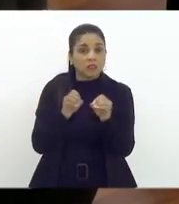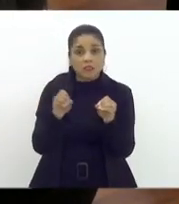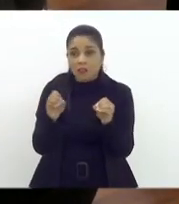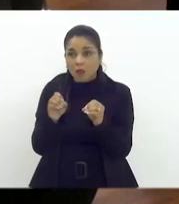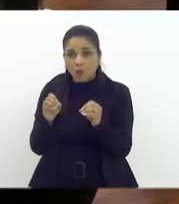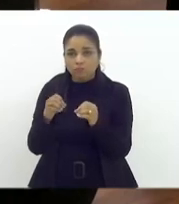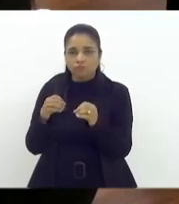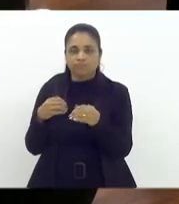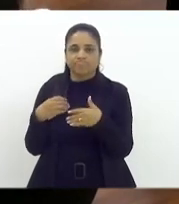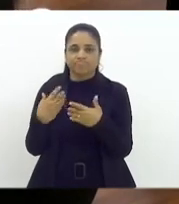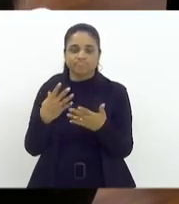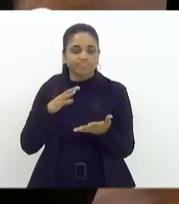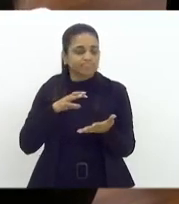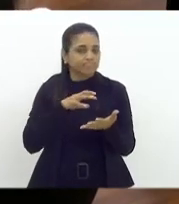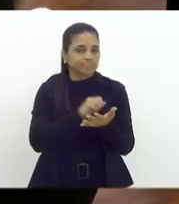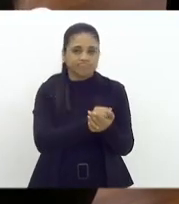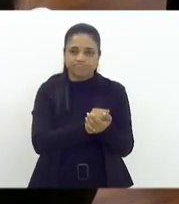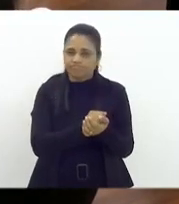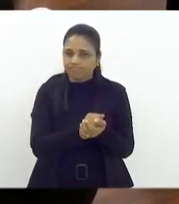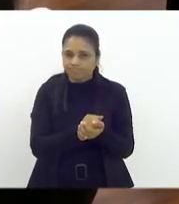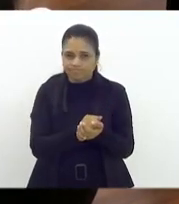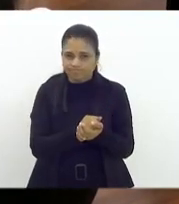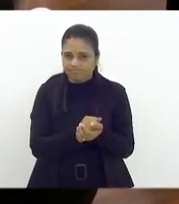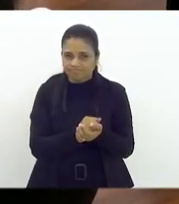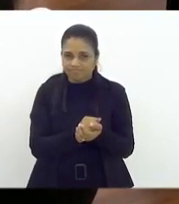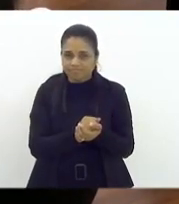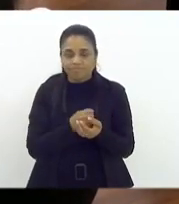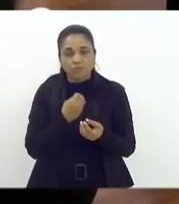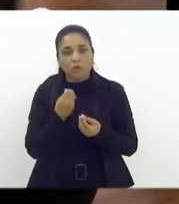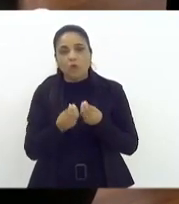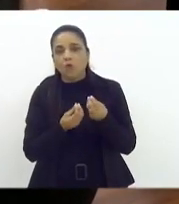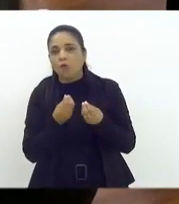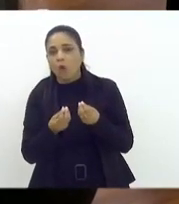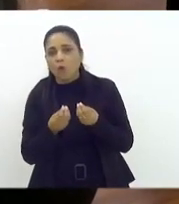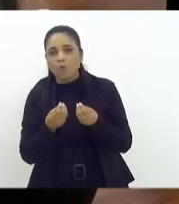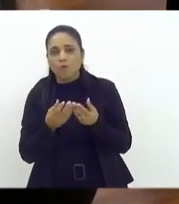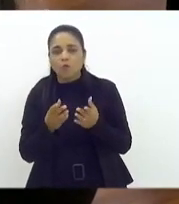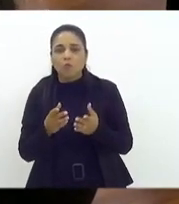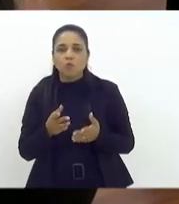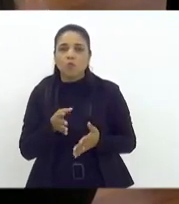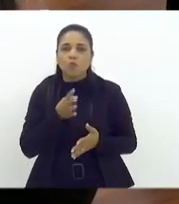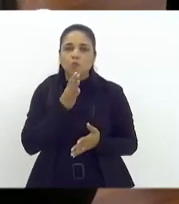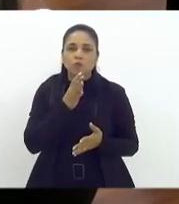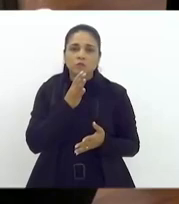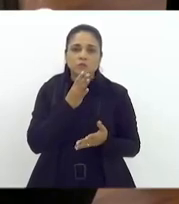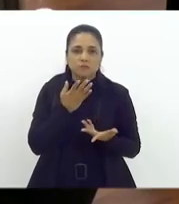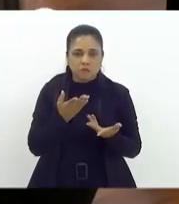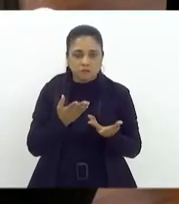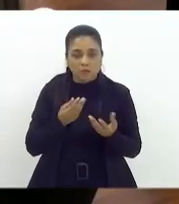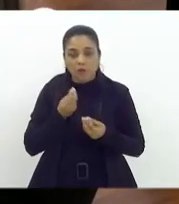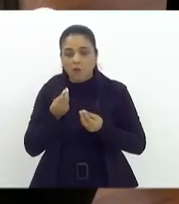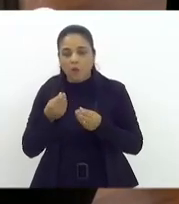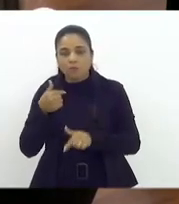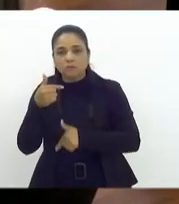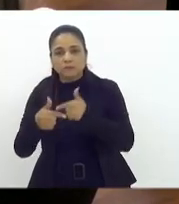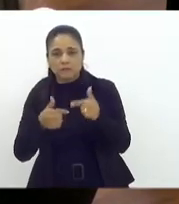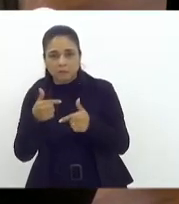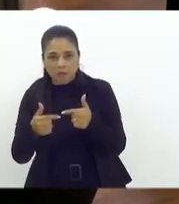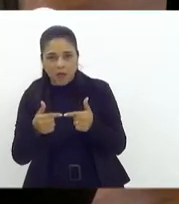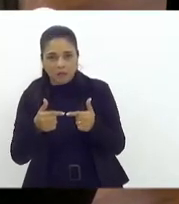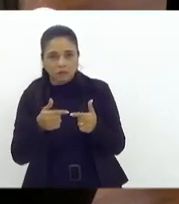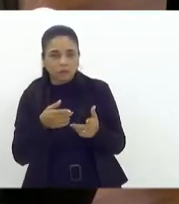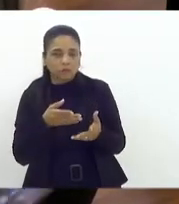procedimentos era registrado como é que era conduzido Esse reconhecimento não era registrado a não ser